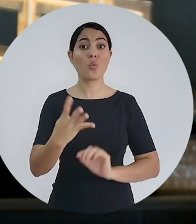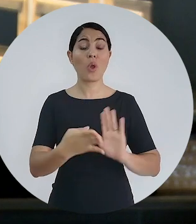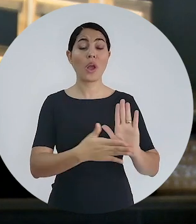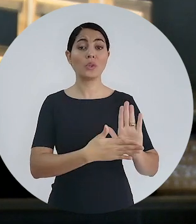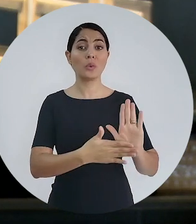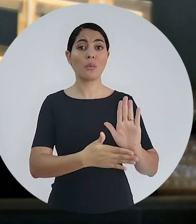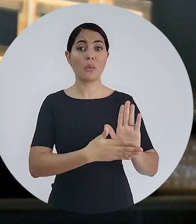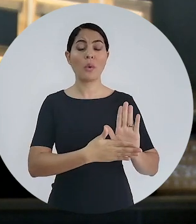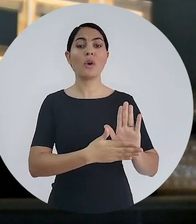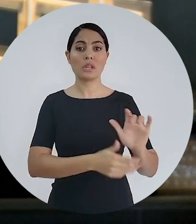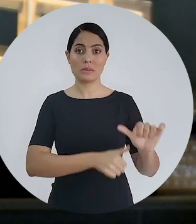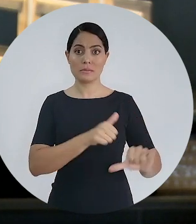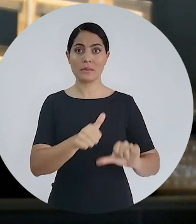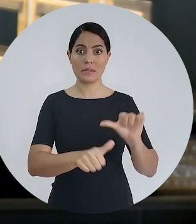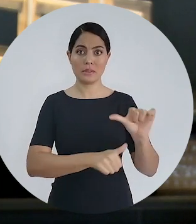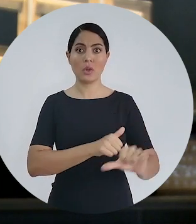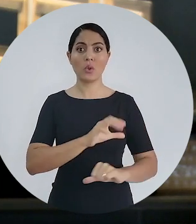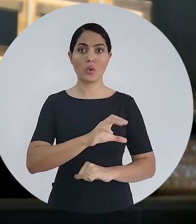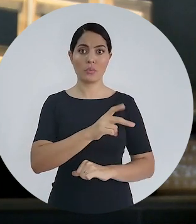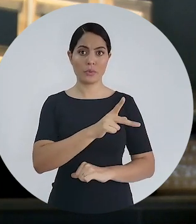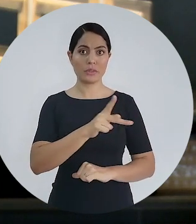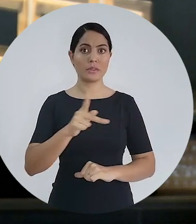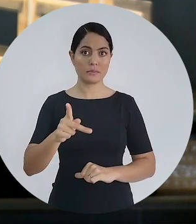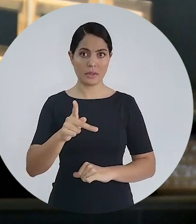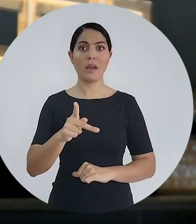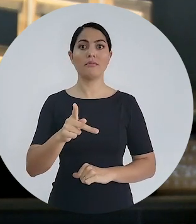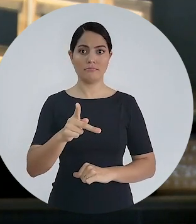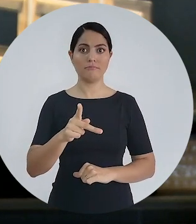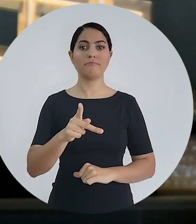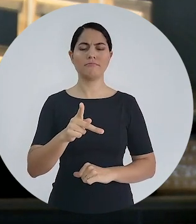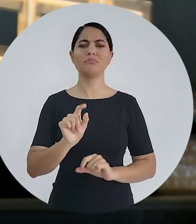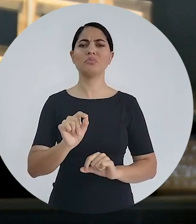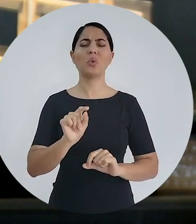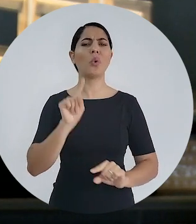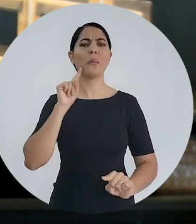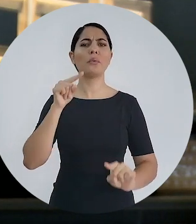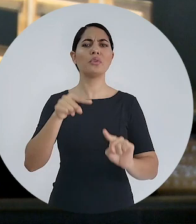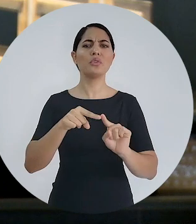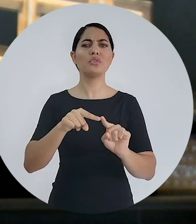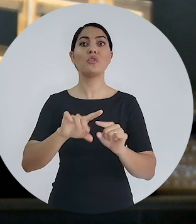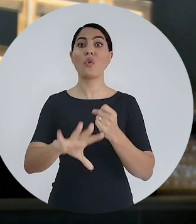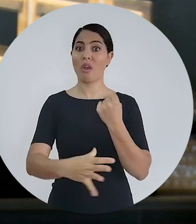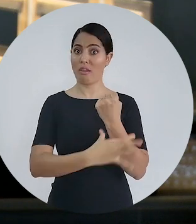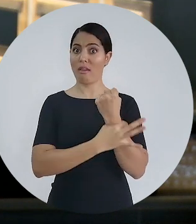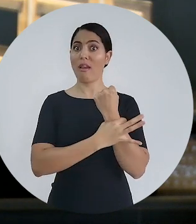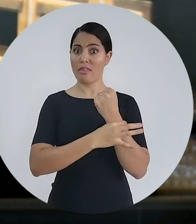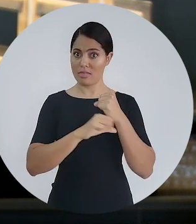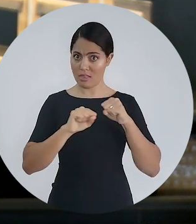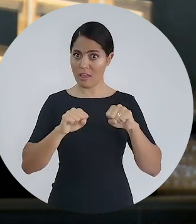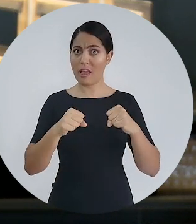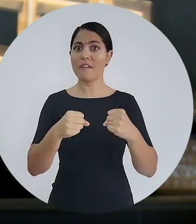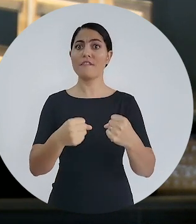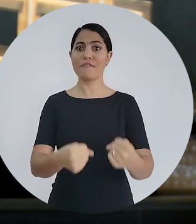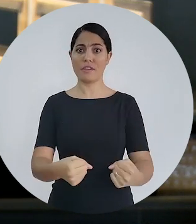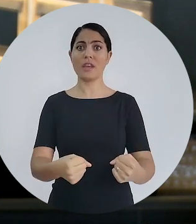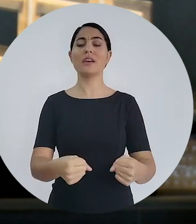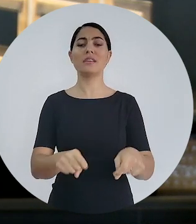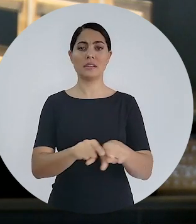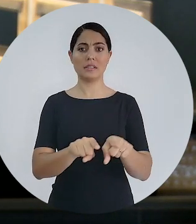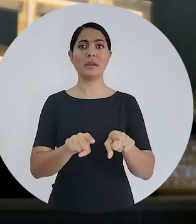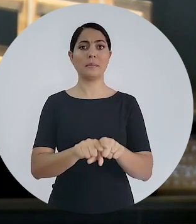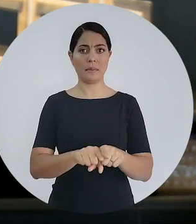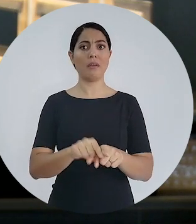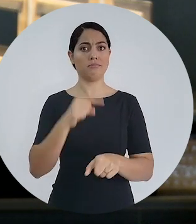alteram parte da legislação processual penal, a fim de conferir a garantia de maior amplitude ao direito de defesa e